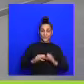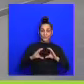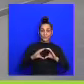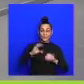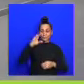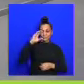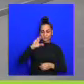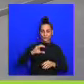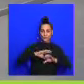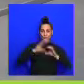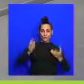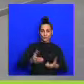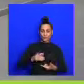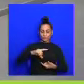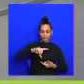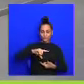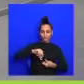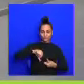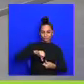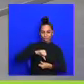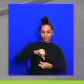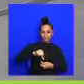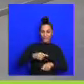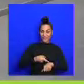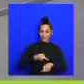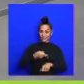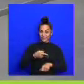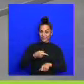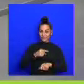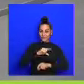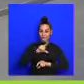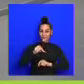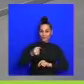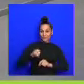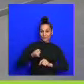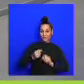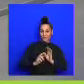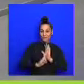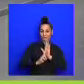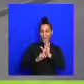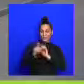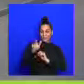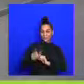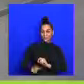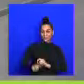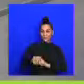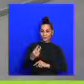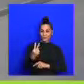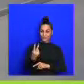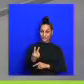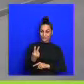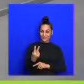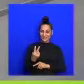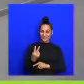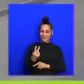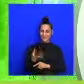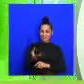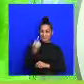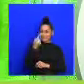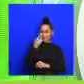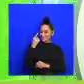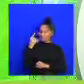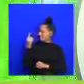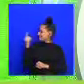Bola no suporte, o globo sendo identificado. E agora o sorteio do número correspondente à coluna número 2.